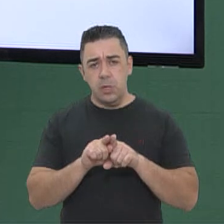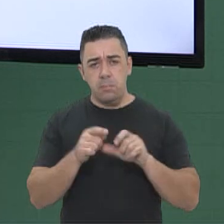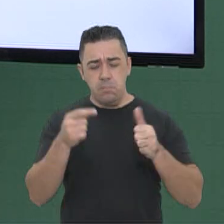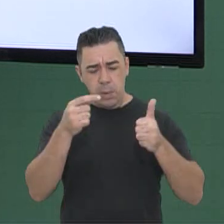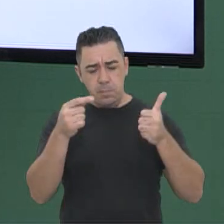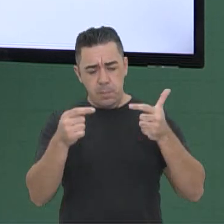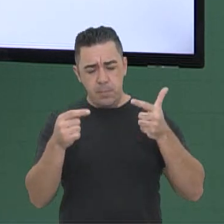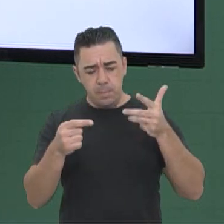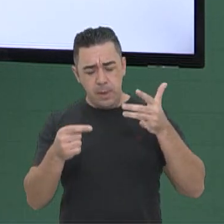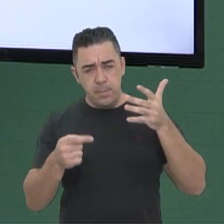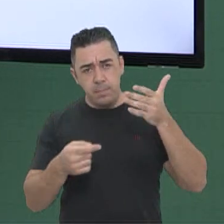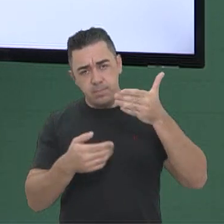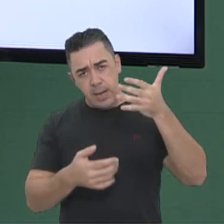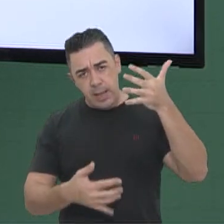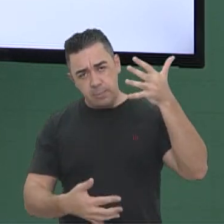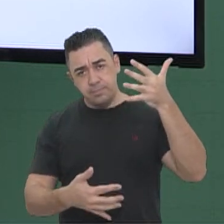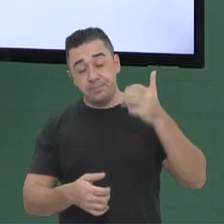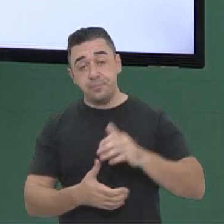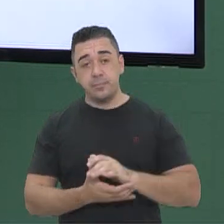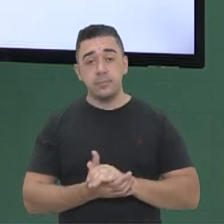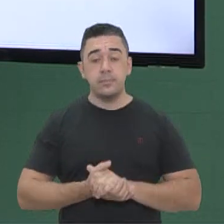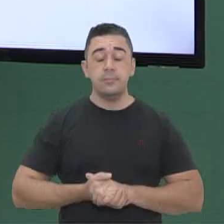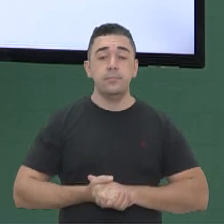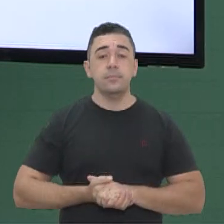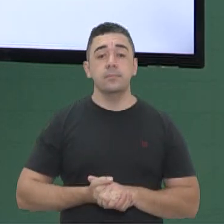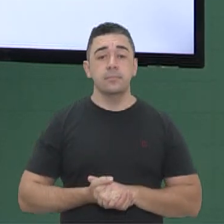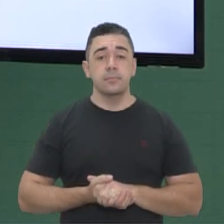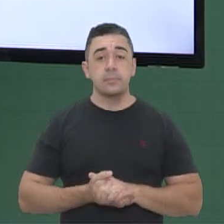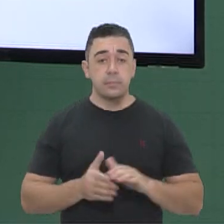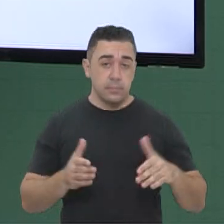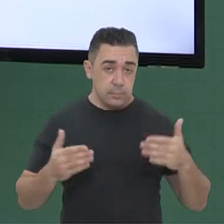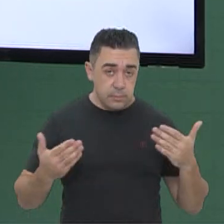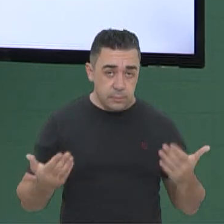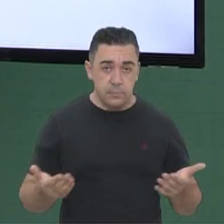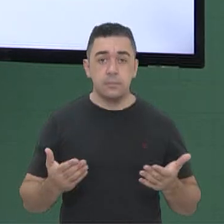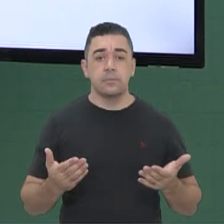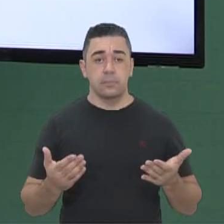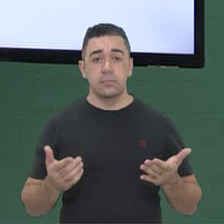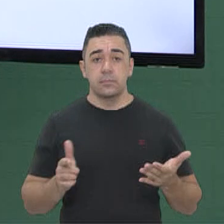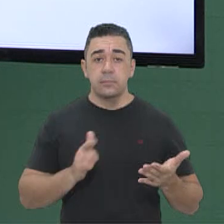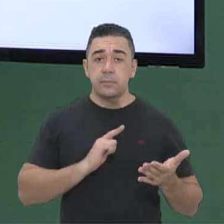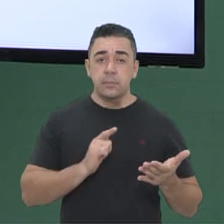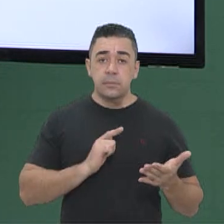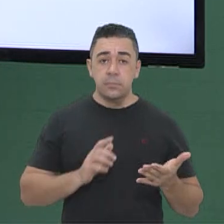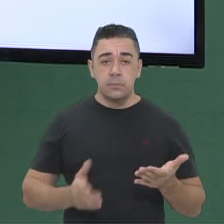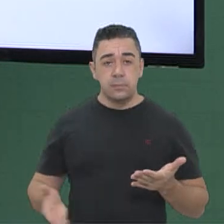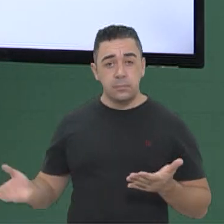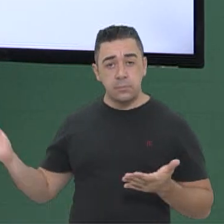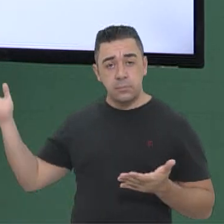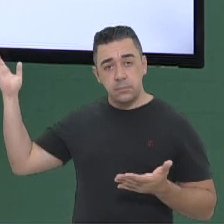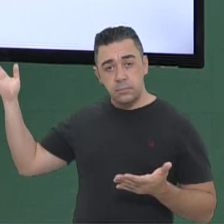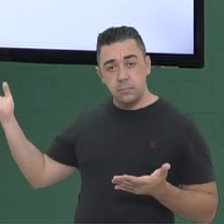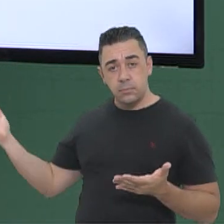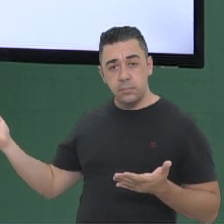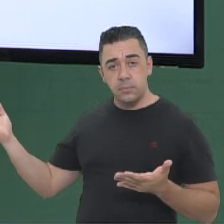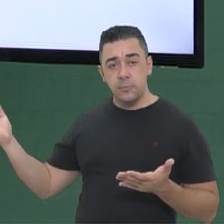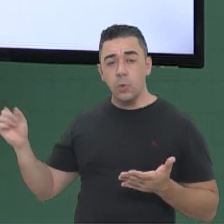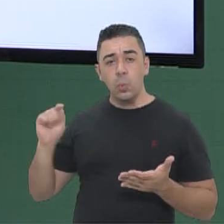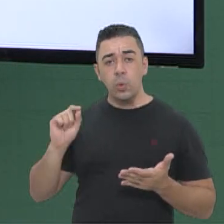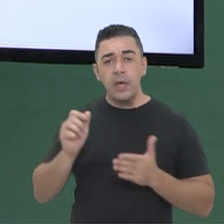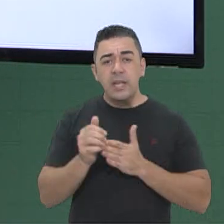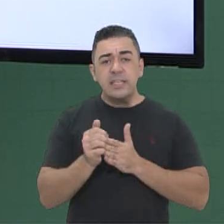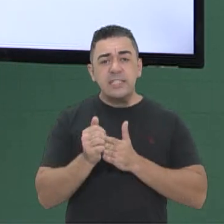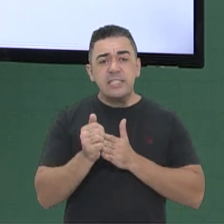itens que foram apresentados aqui. Para isso, existem os guias de